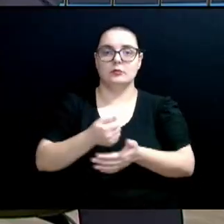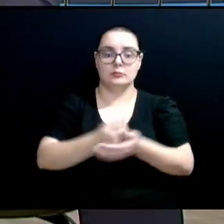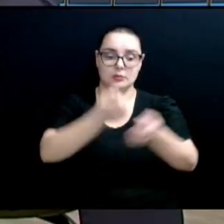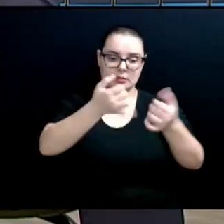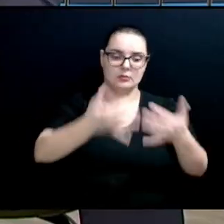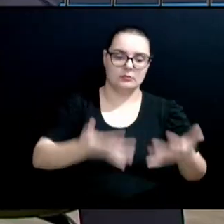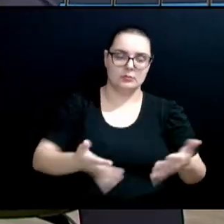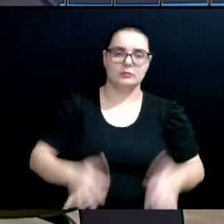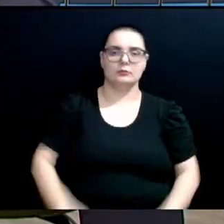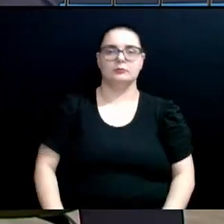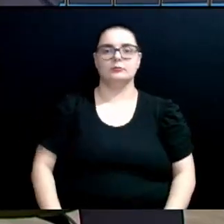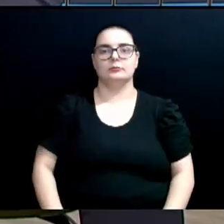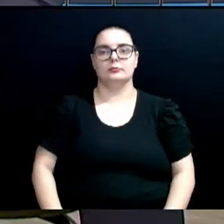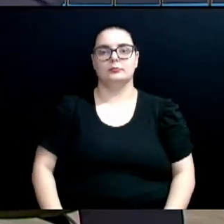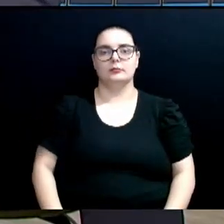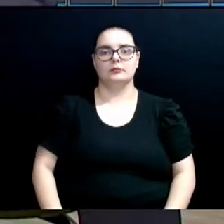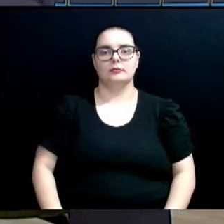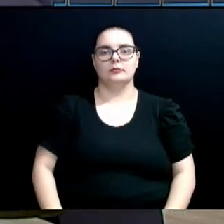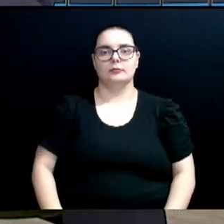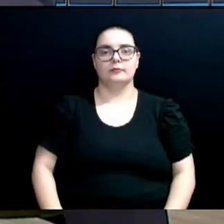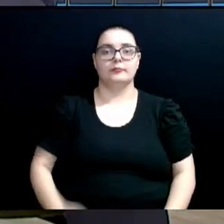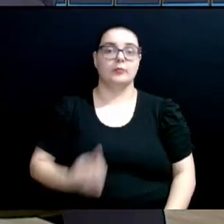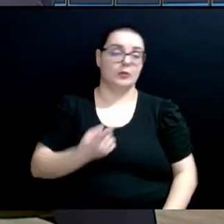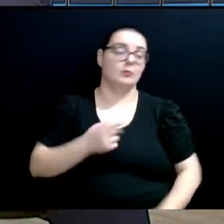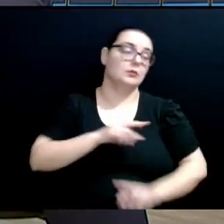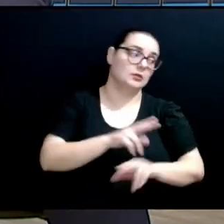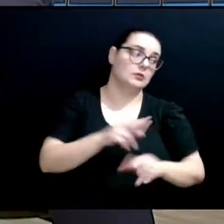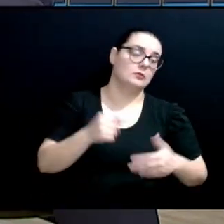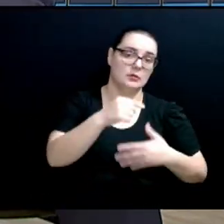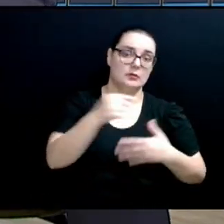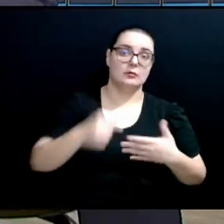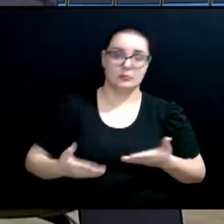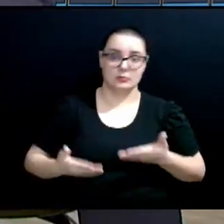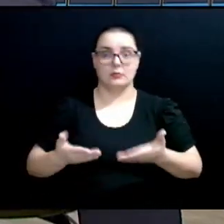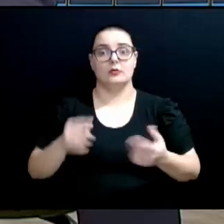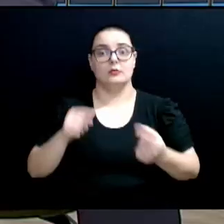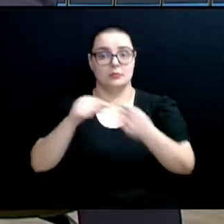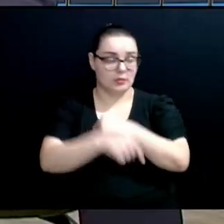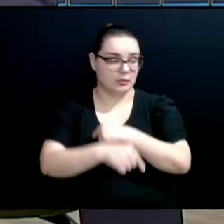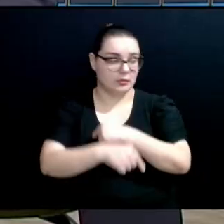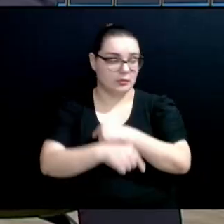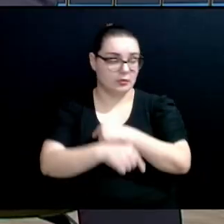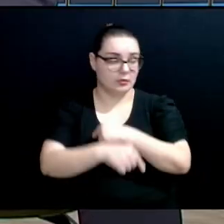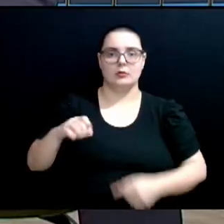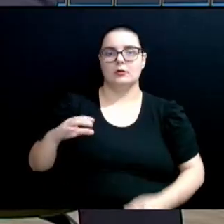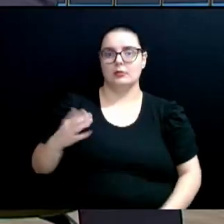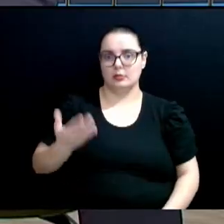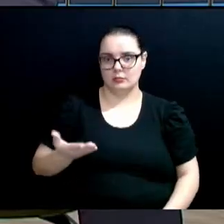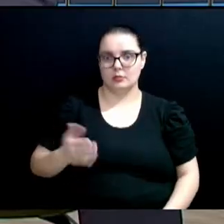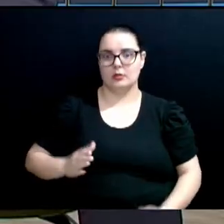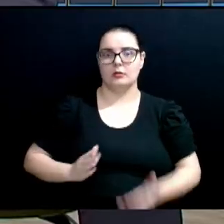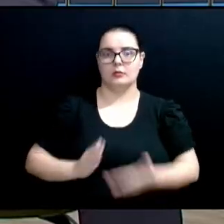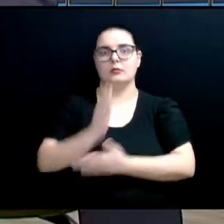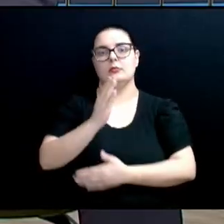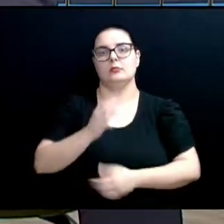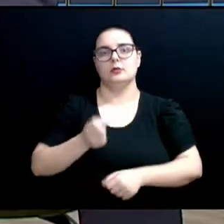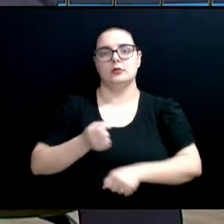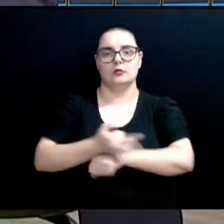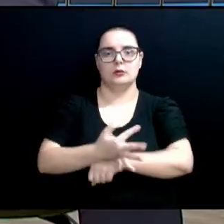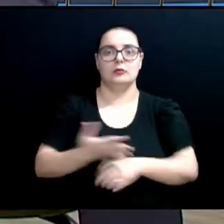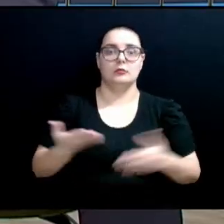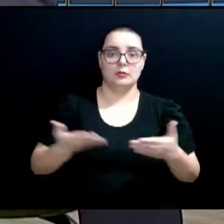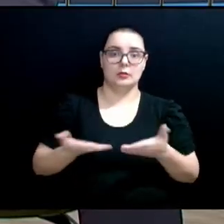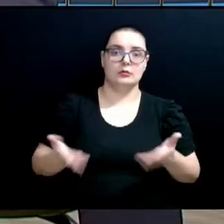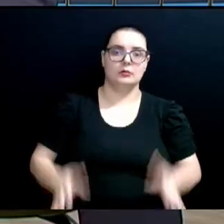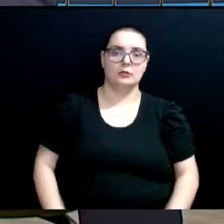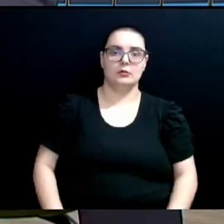essa, aliás, é uma das questões que nos coloca contra essa tal PEC que foi aprovada na madrugada de hoje na Câmara e que a